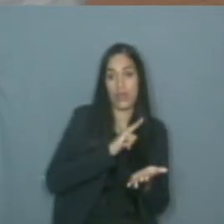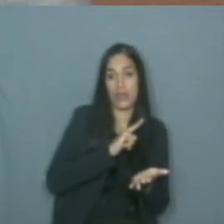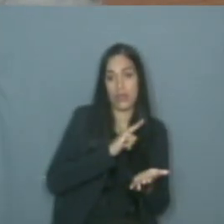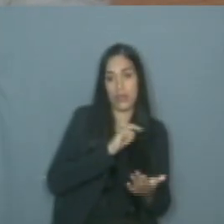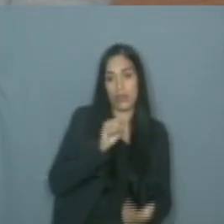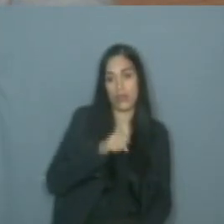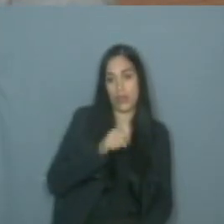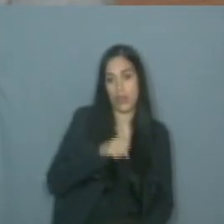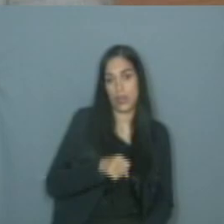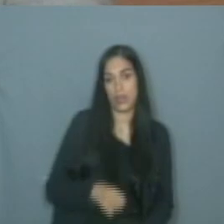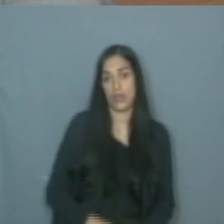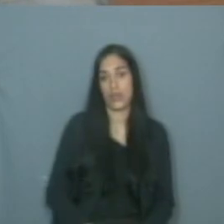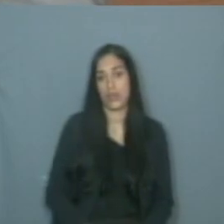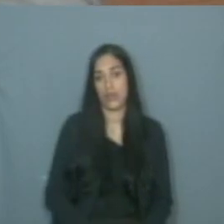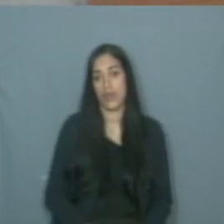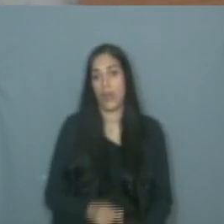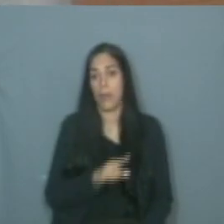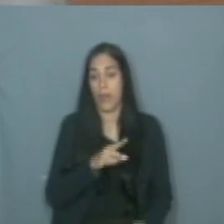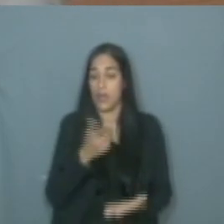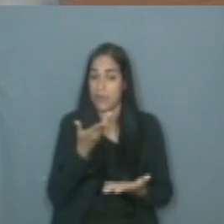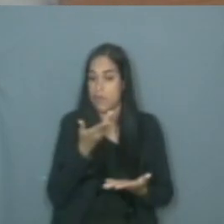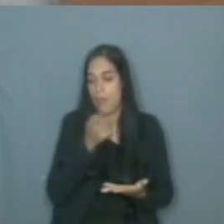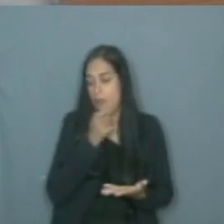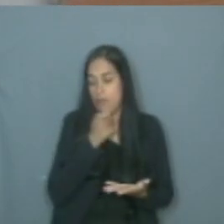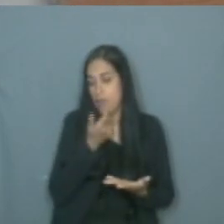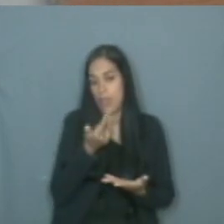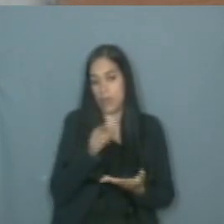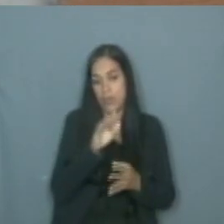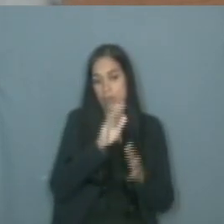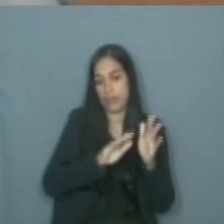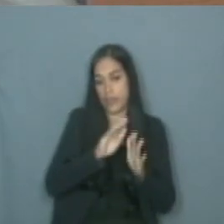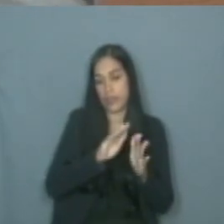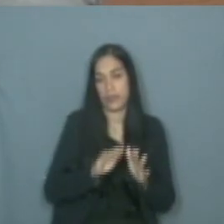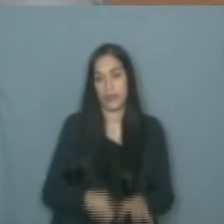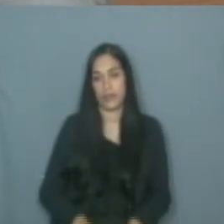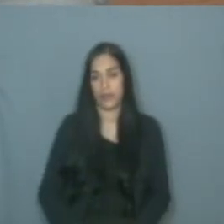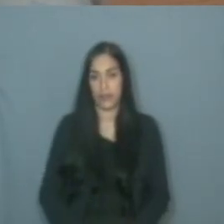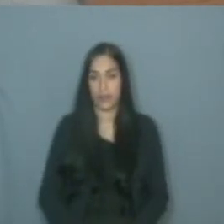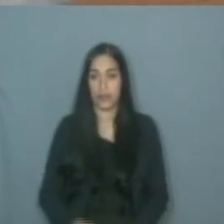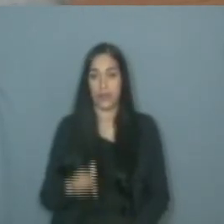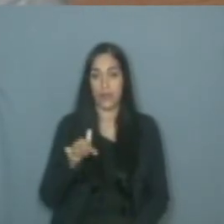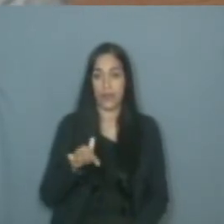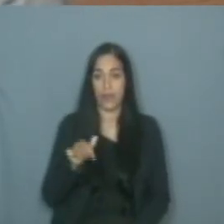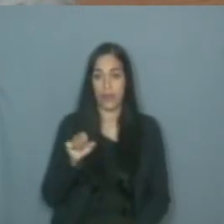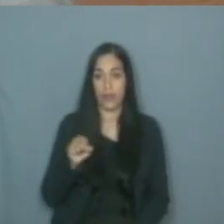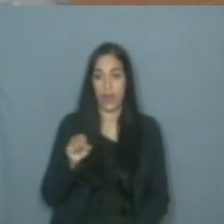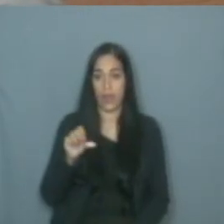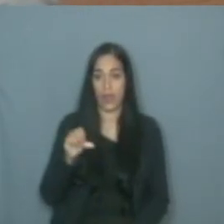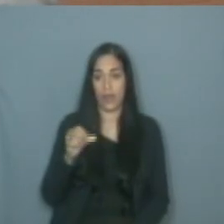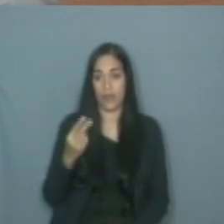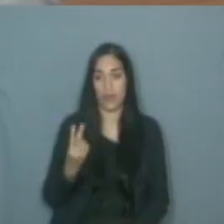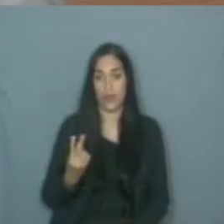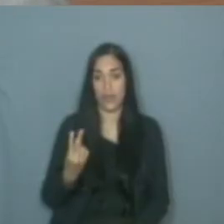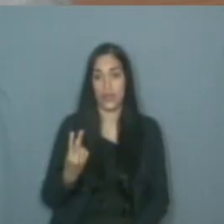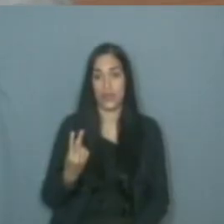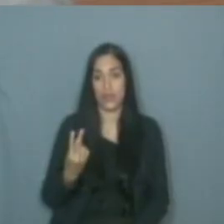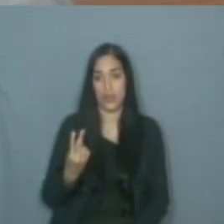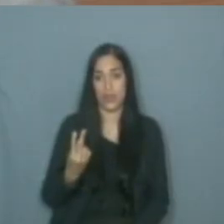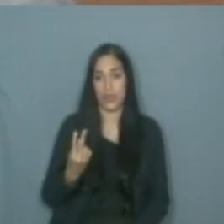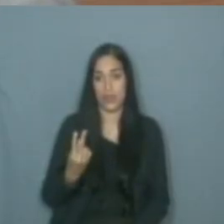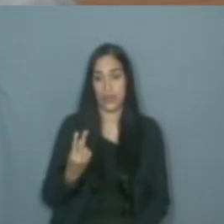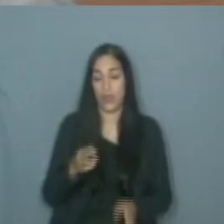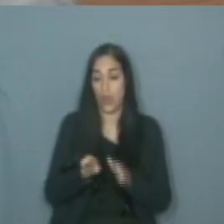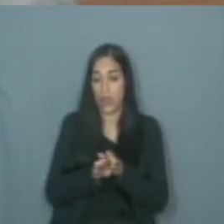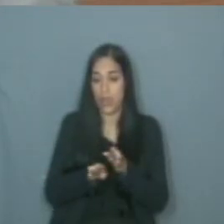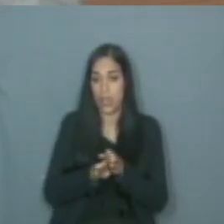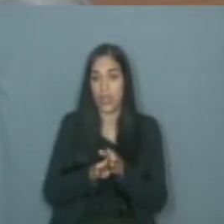Tem. Só que eles não são tratados assim. O 7892, eu faço a indicação à